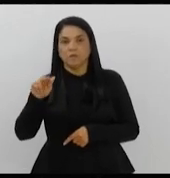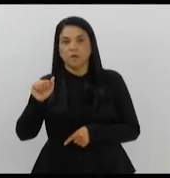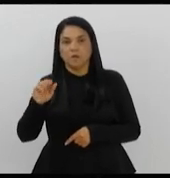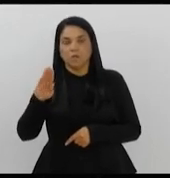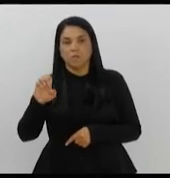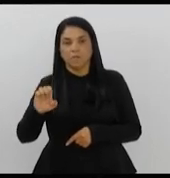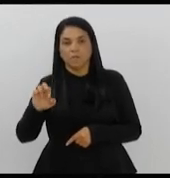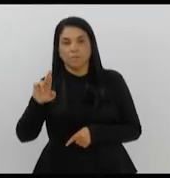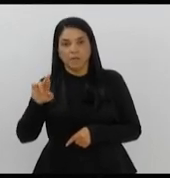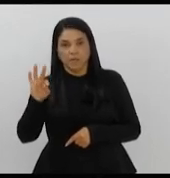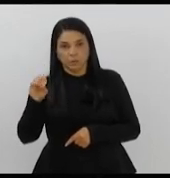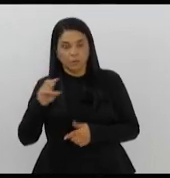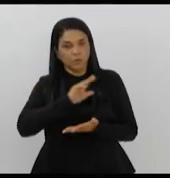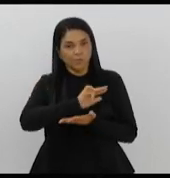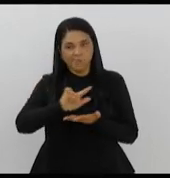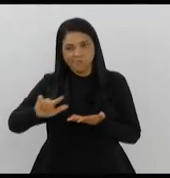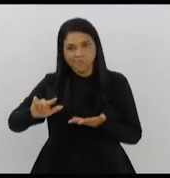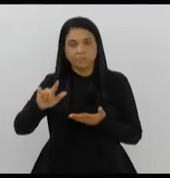outros deputados,